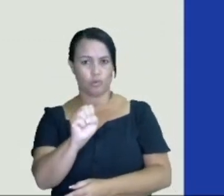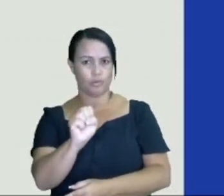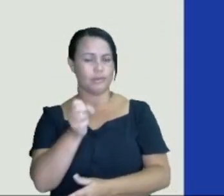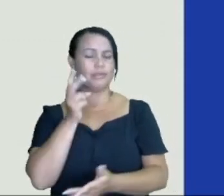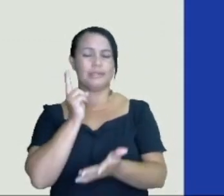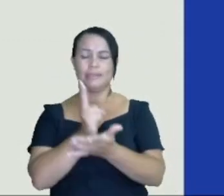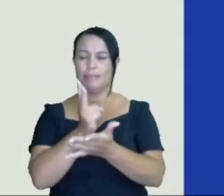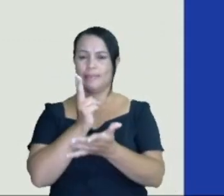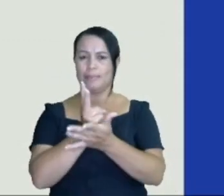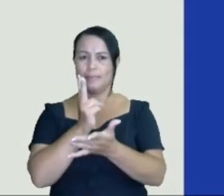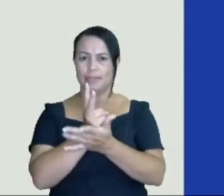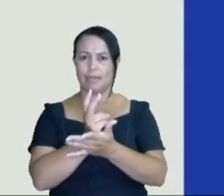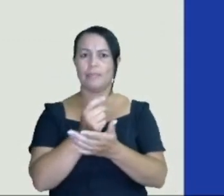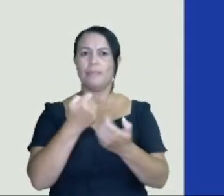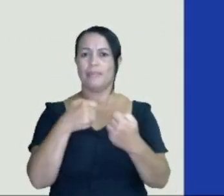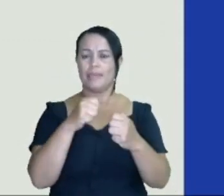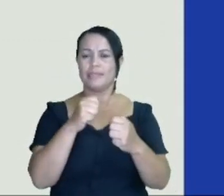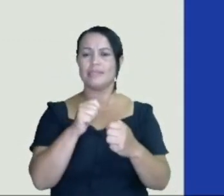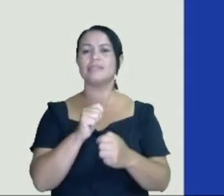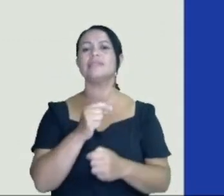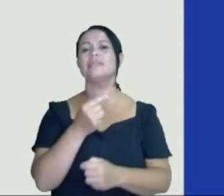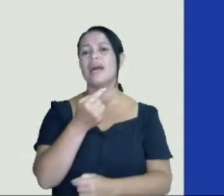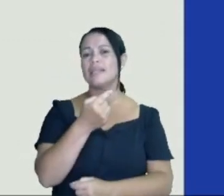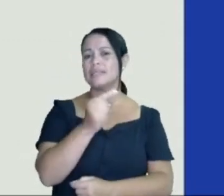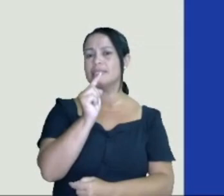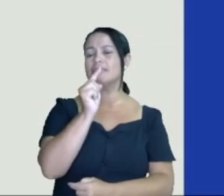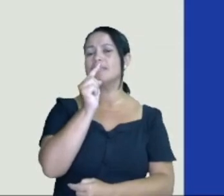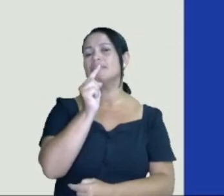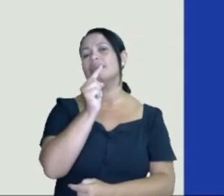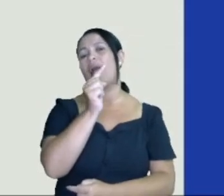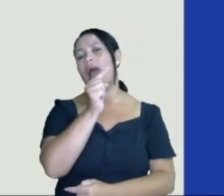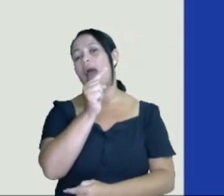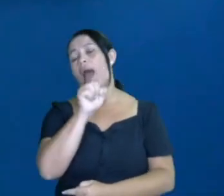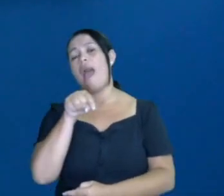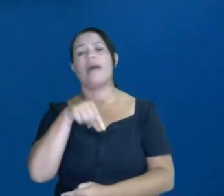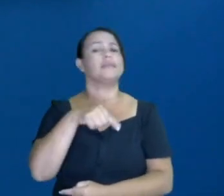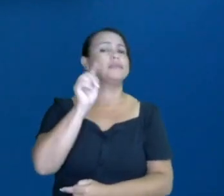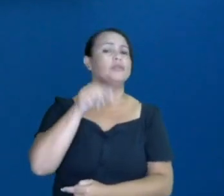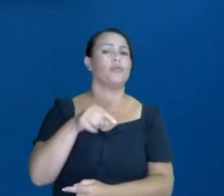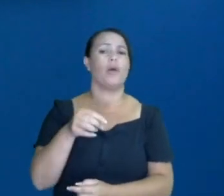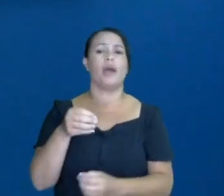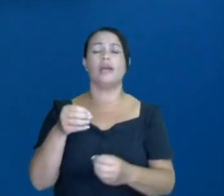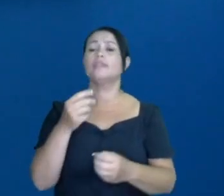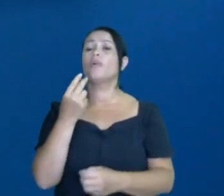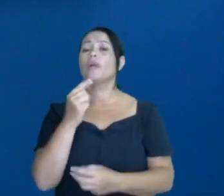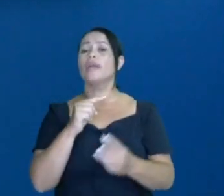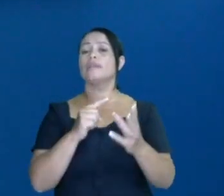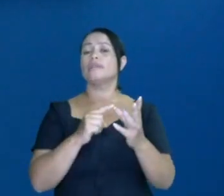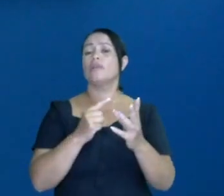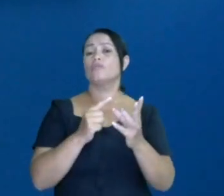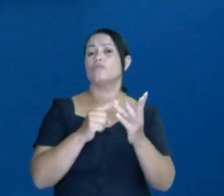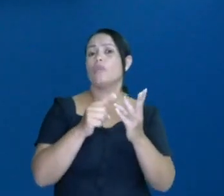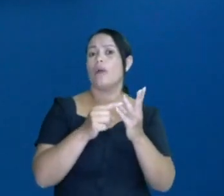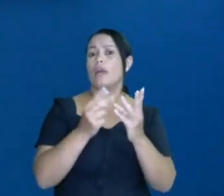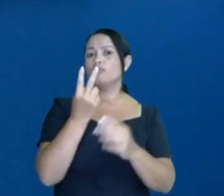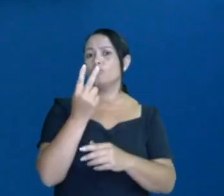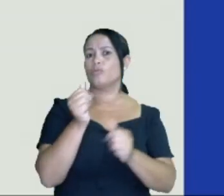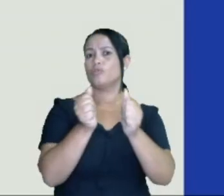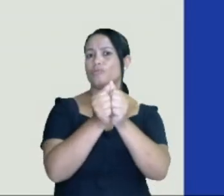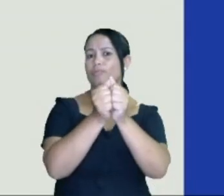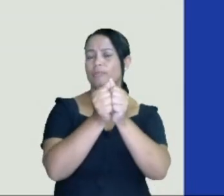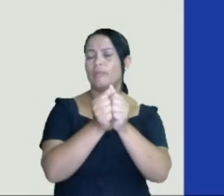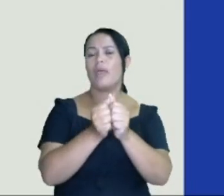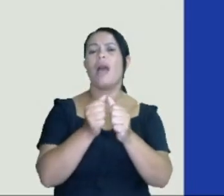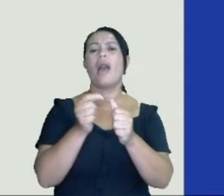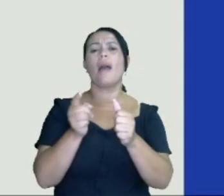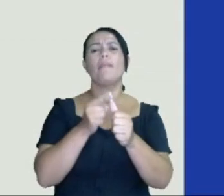em ditongo, é as duas vogais juntas ali. A gente vai ver isso aí logo na frente. A